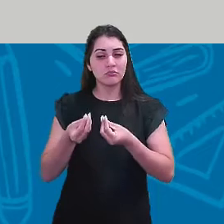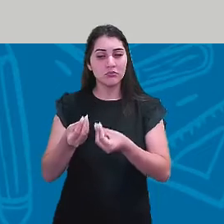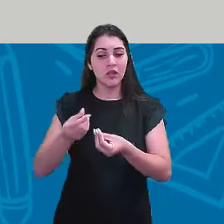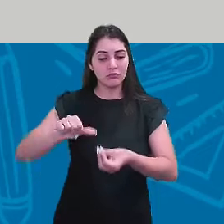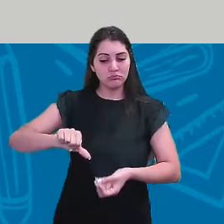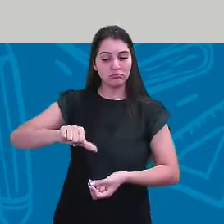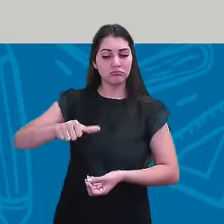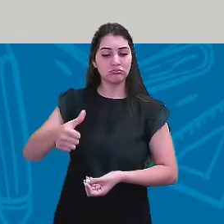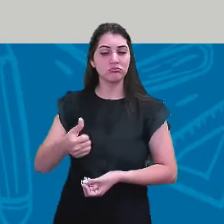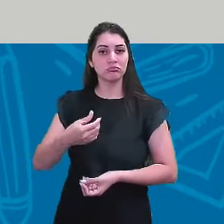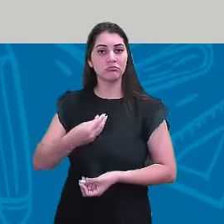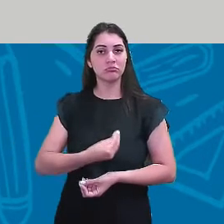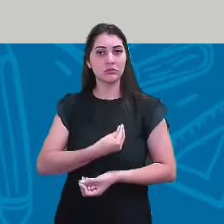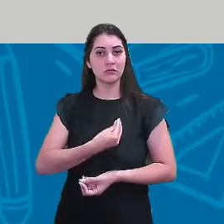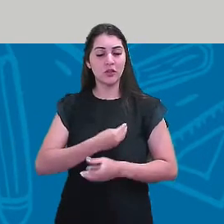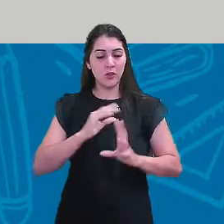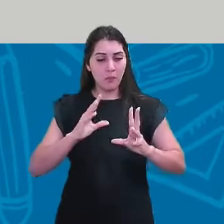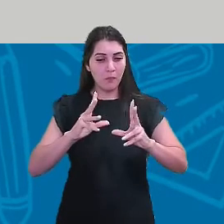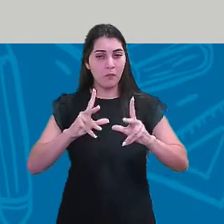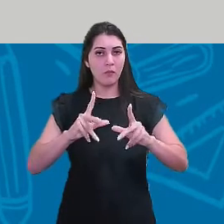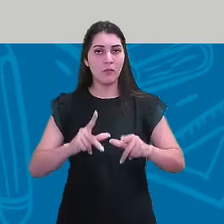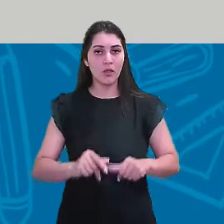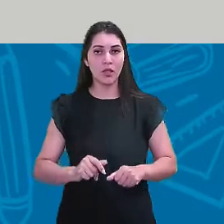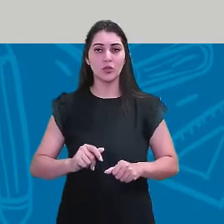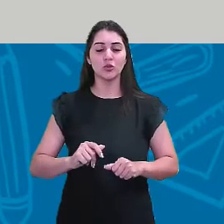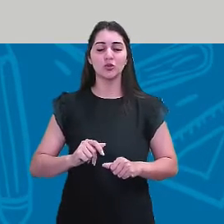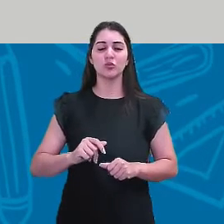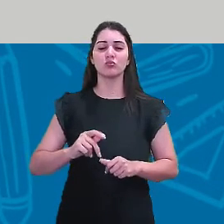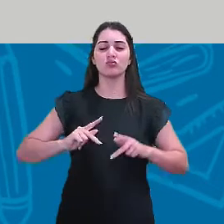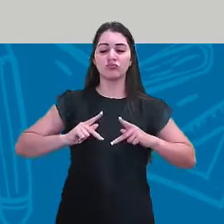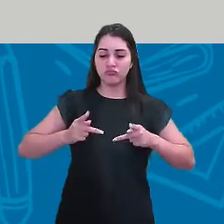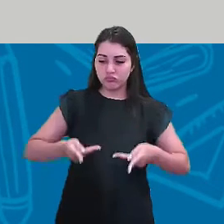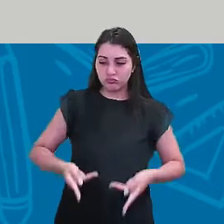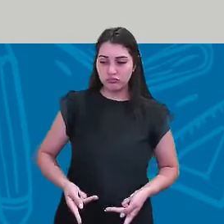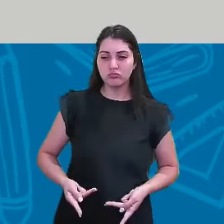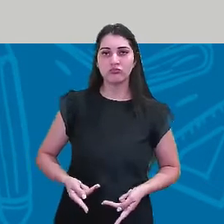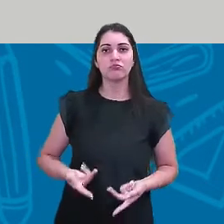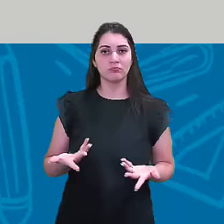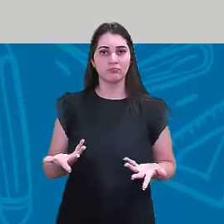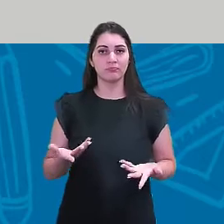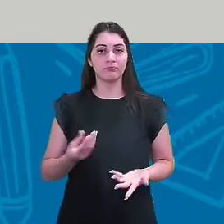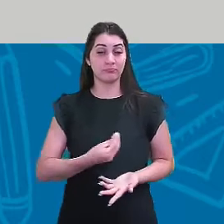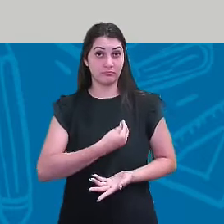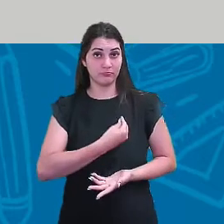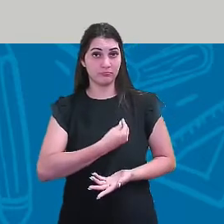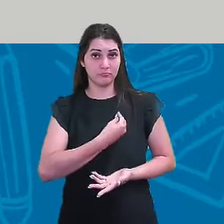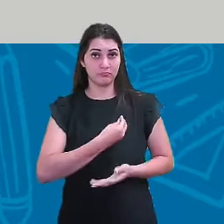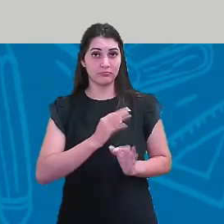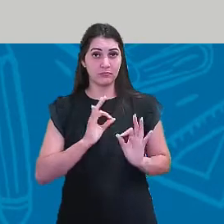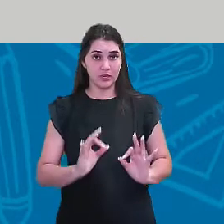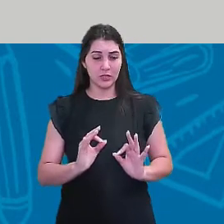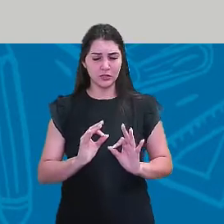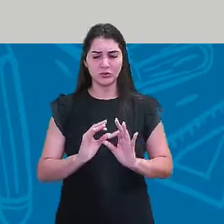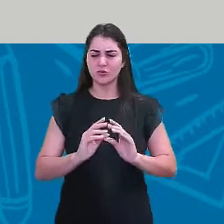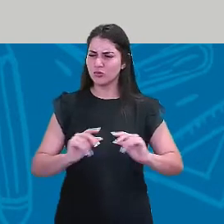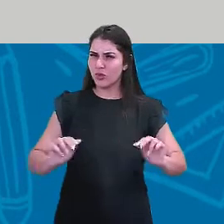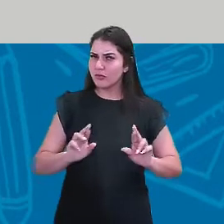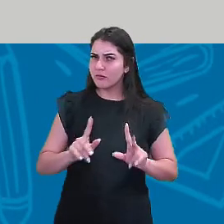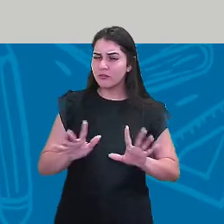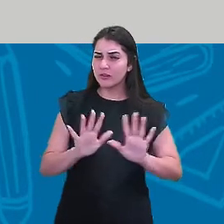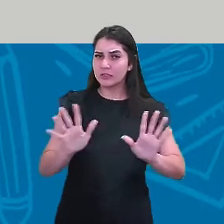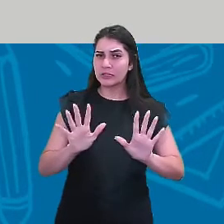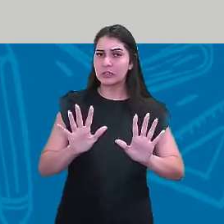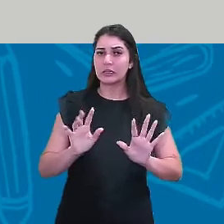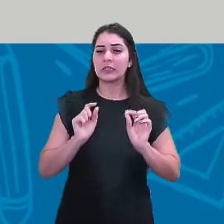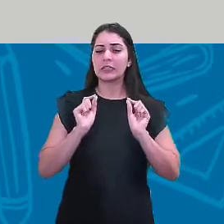de vida para todos os seres vivos, tá certo? E com o solo não seria diferente. Então, veja só. Quem são os